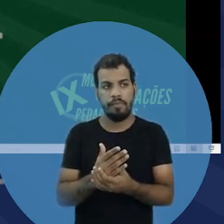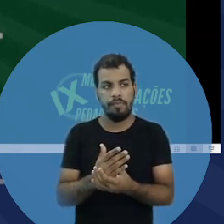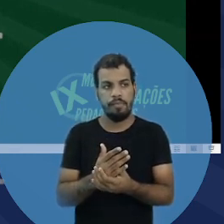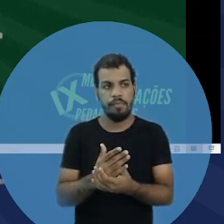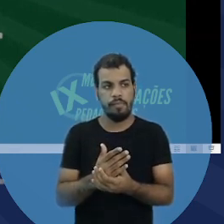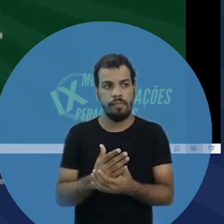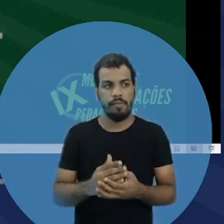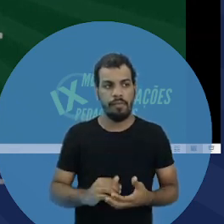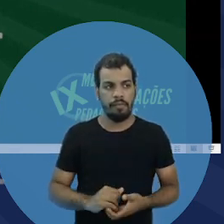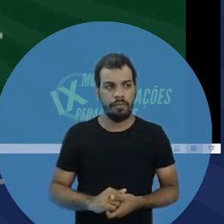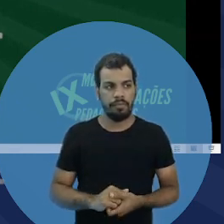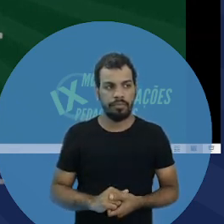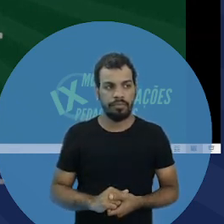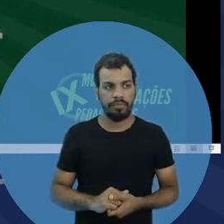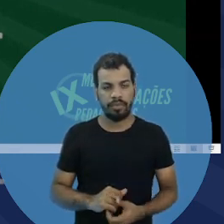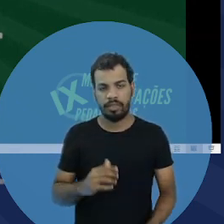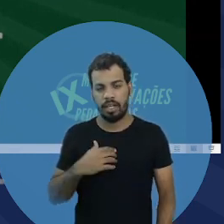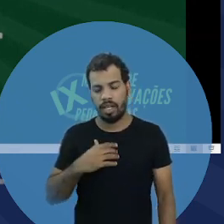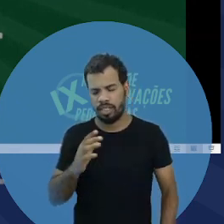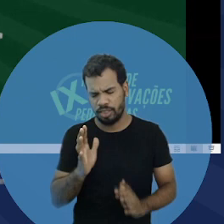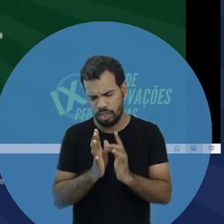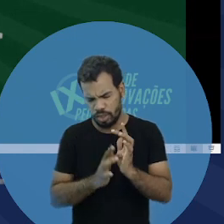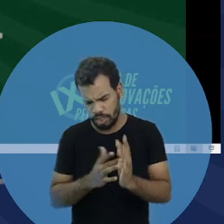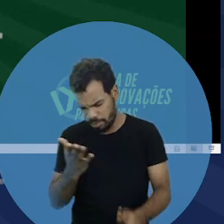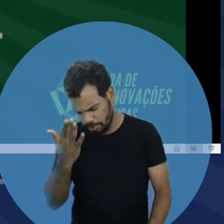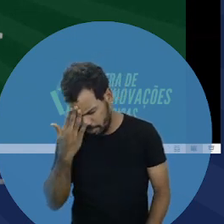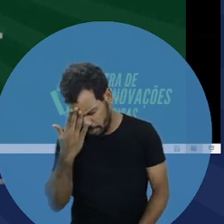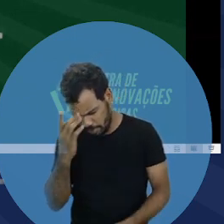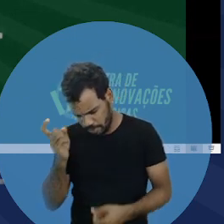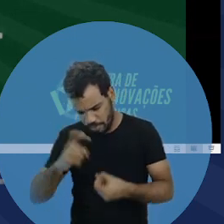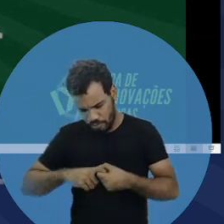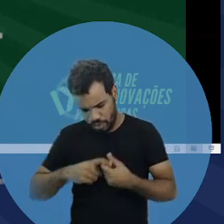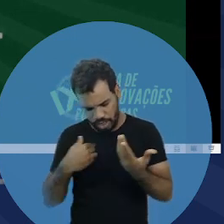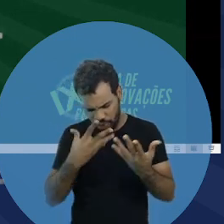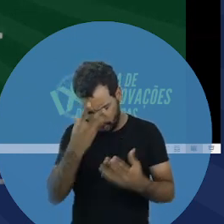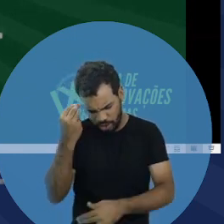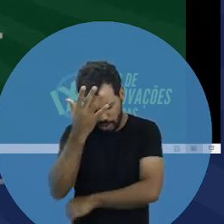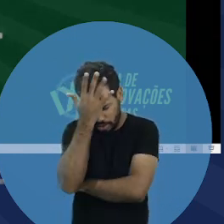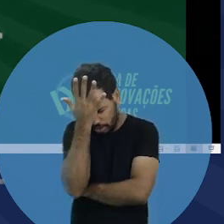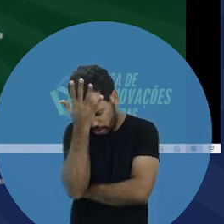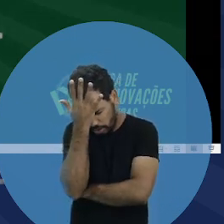Ai, Jesus, me perdi. Vou ter que voltar de novo, minha gente. Leus, eu estou tão ansiosa.